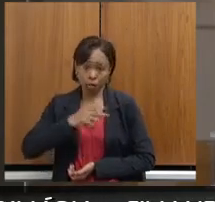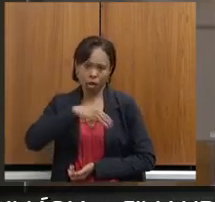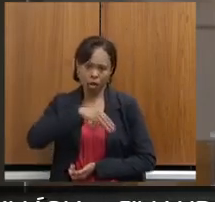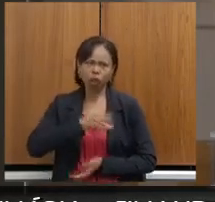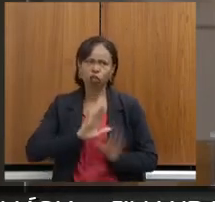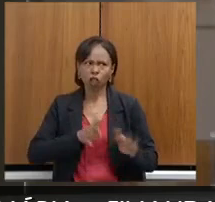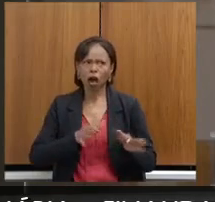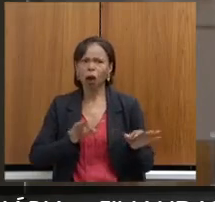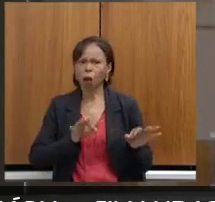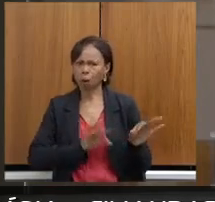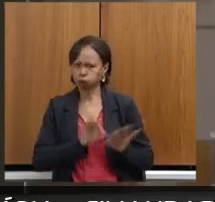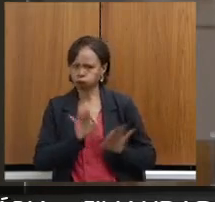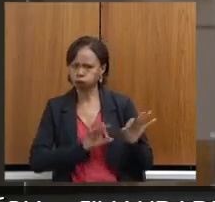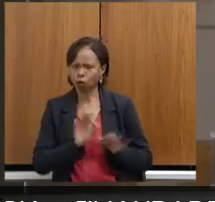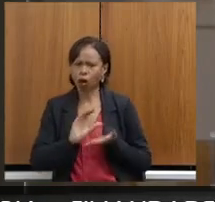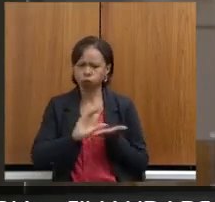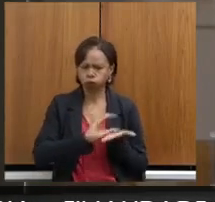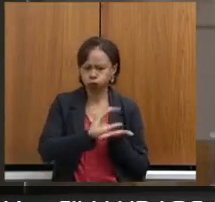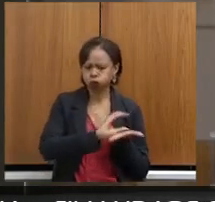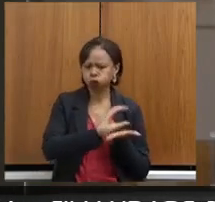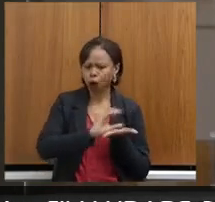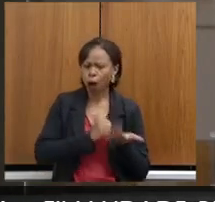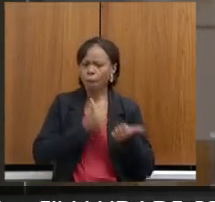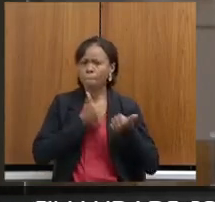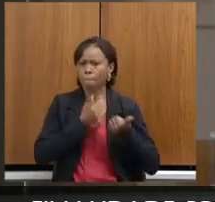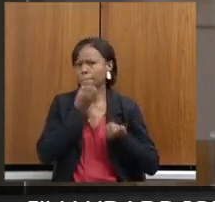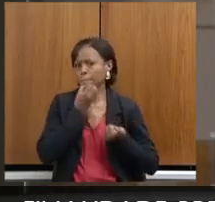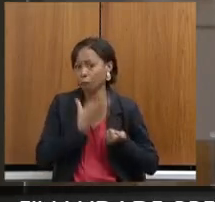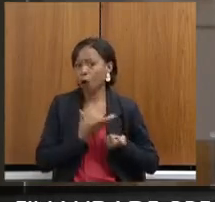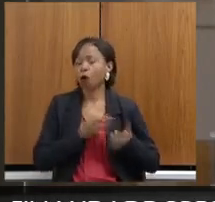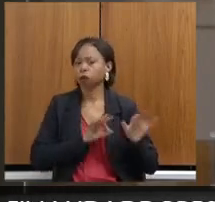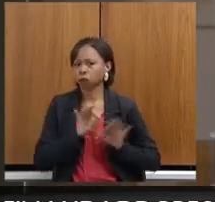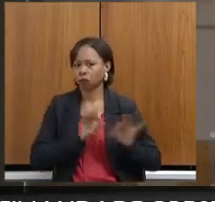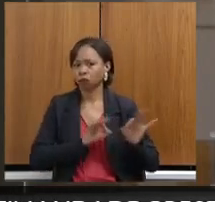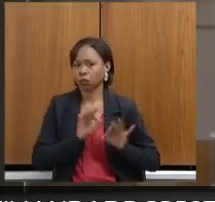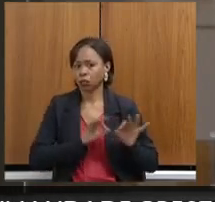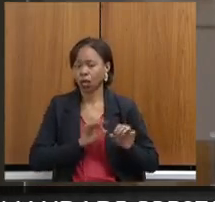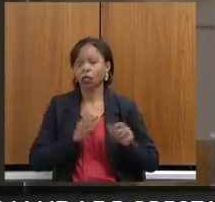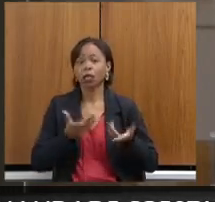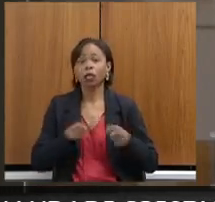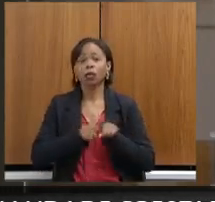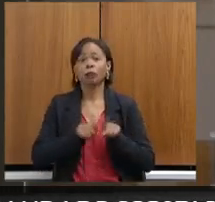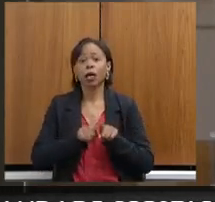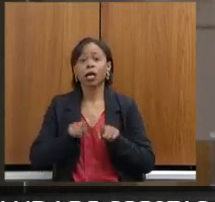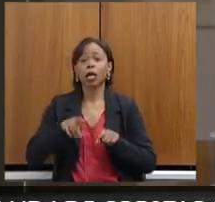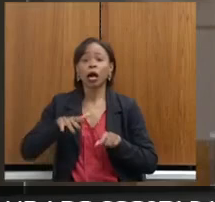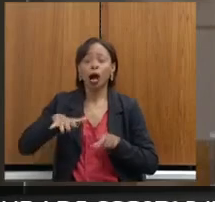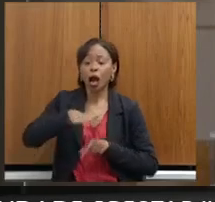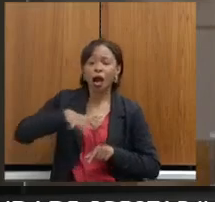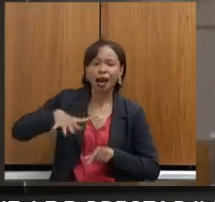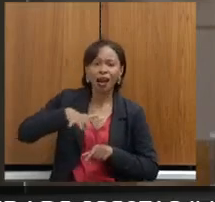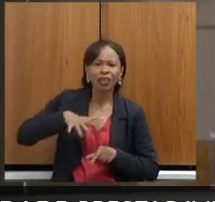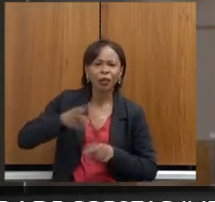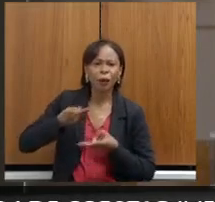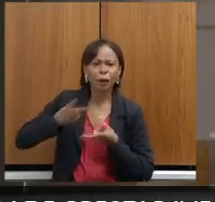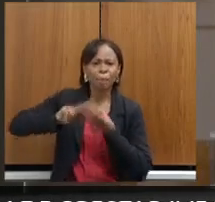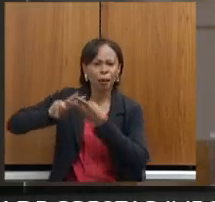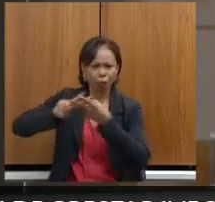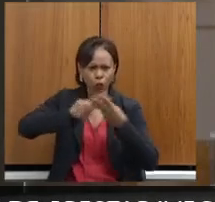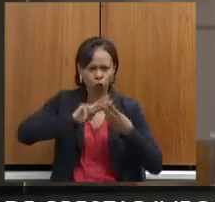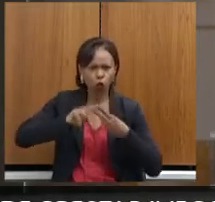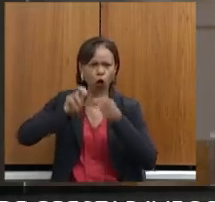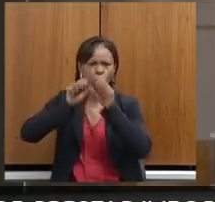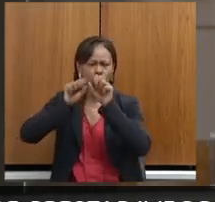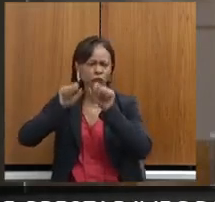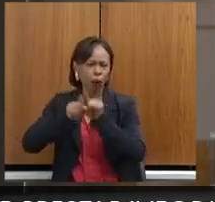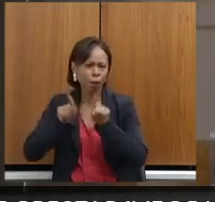organizada no sentido de captação de recursos muito bem organizada é o sistema prisional ES e agora